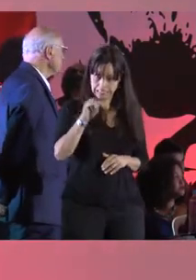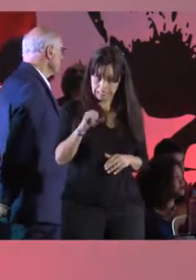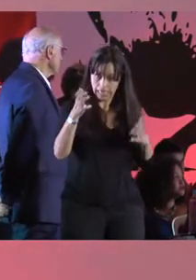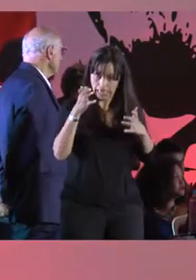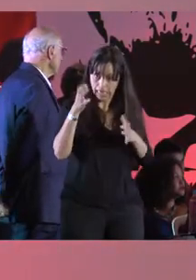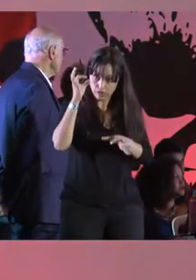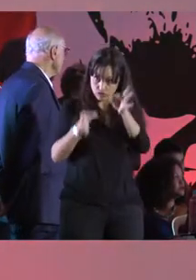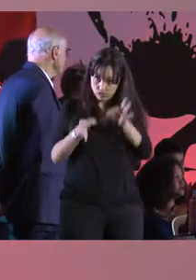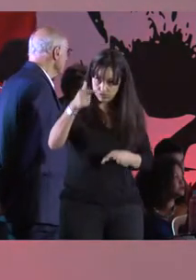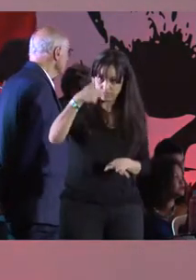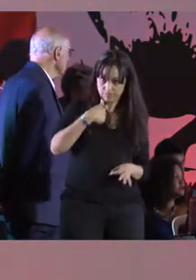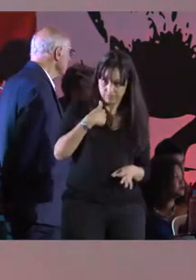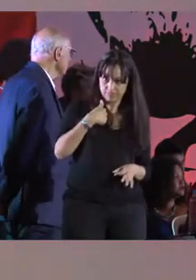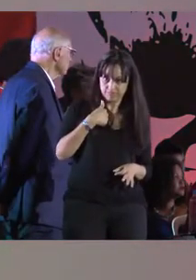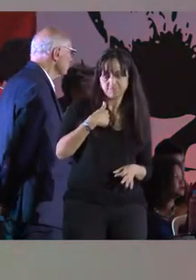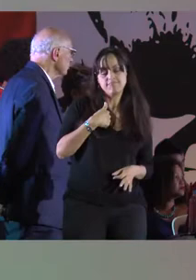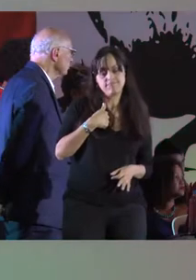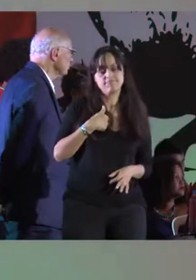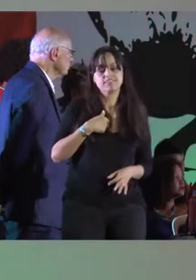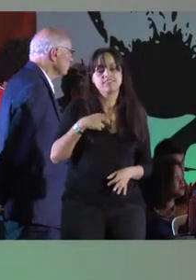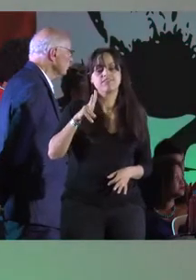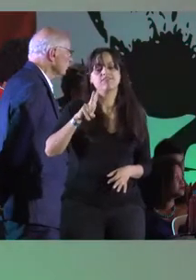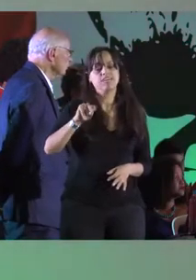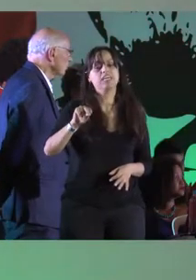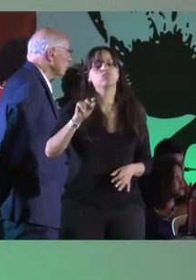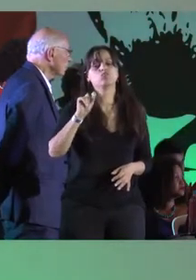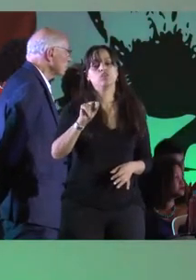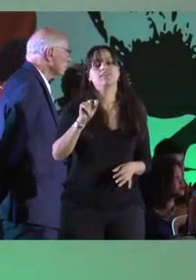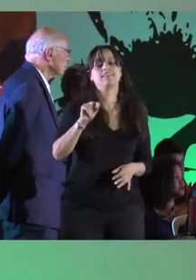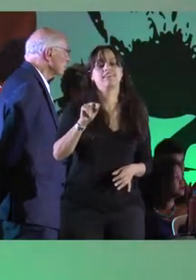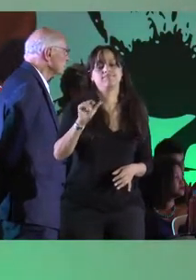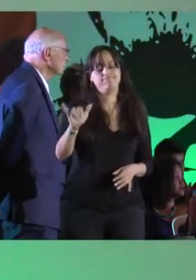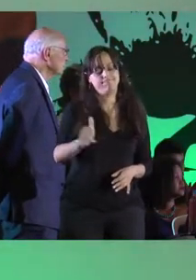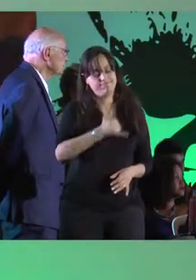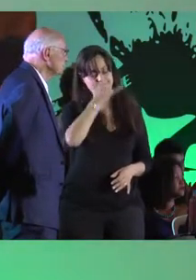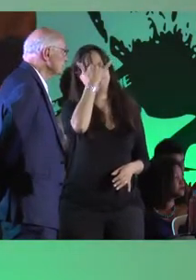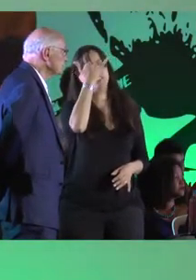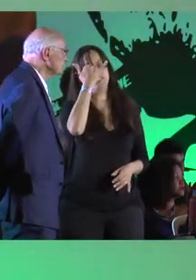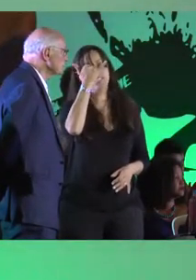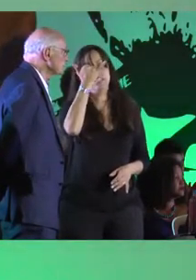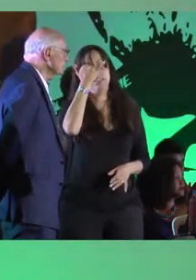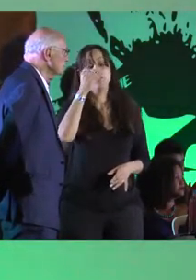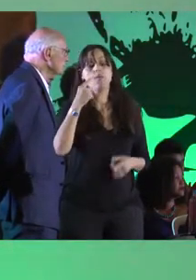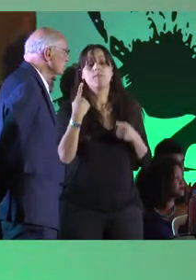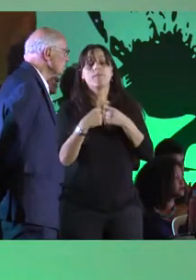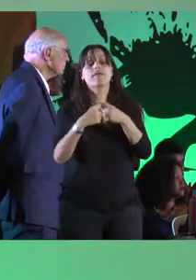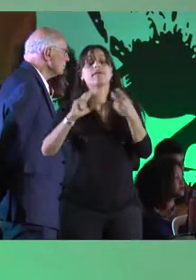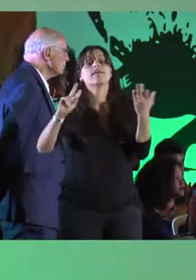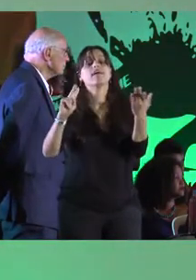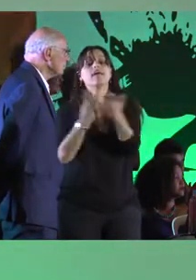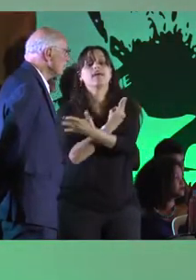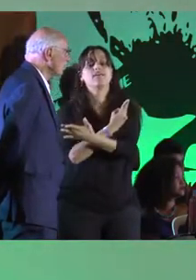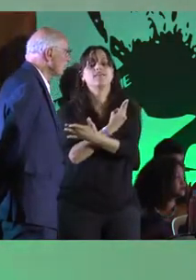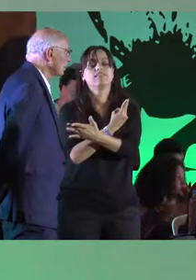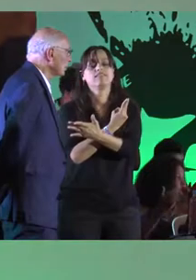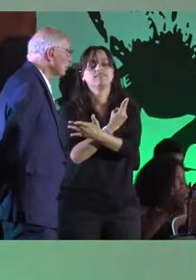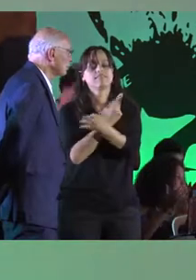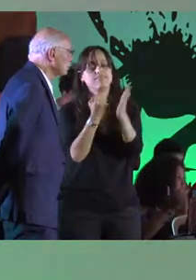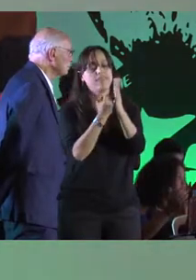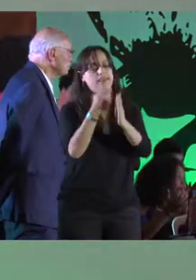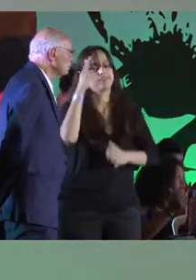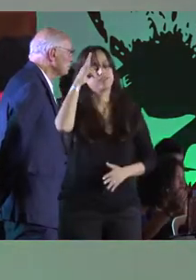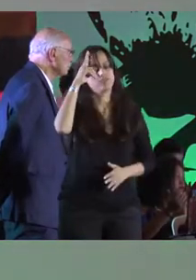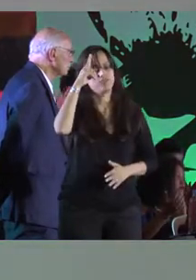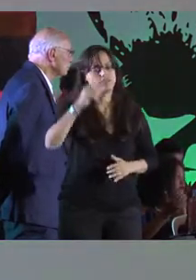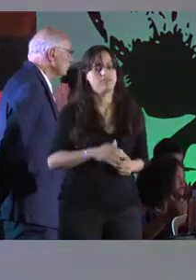a responsabilidade de pagar o preço histórico pelo erro cometido. E é